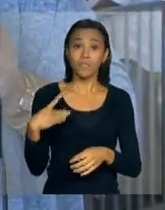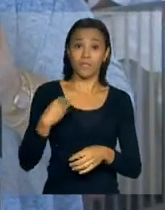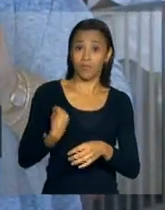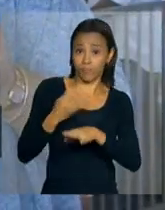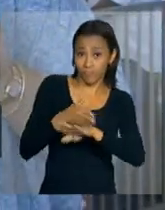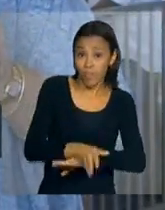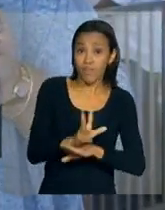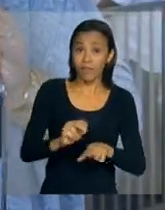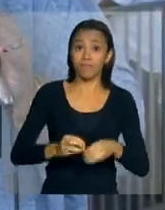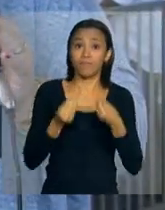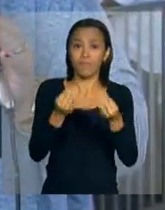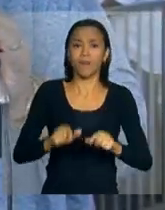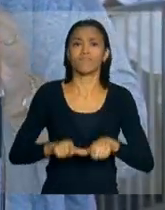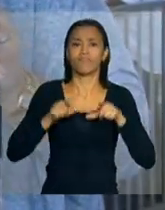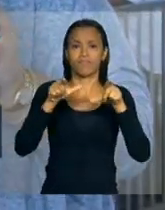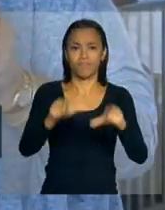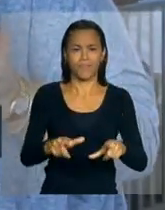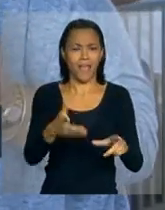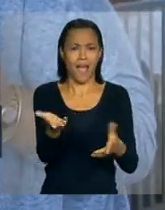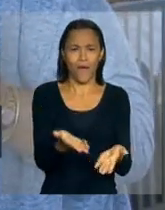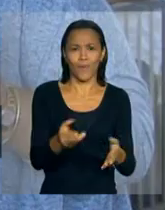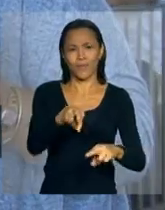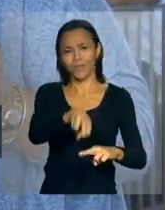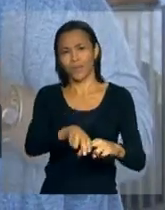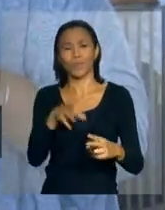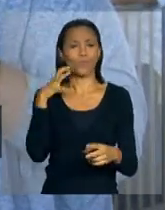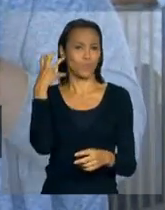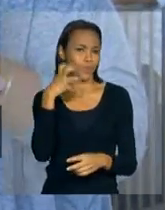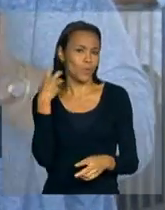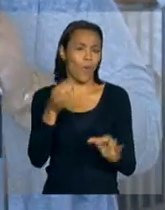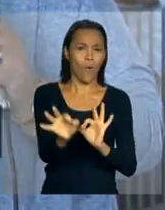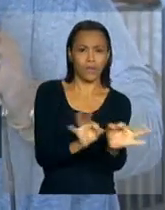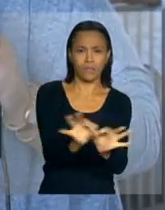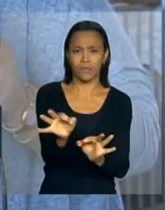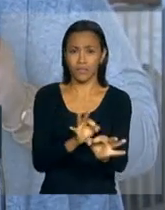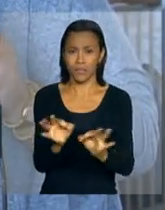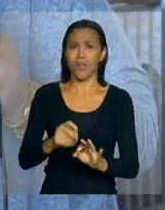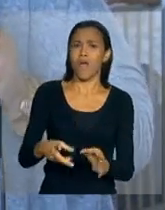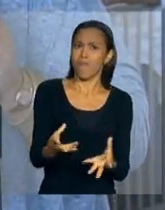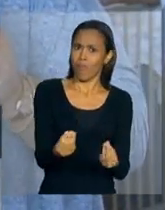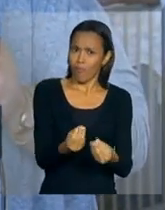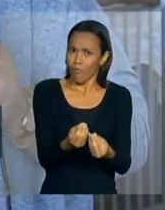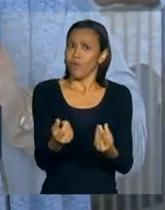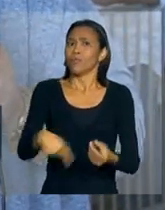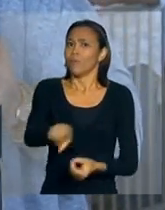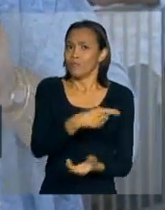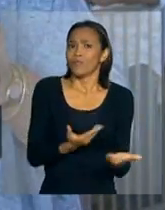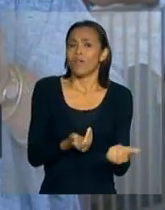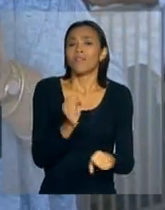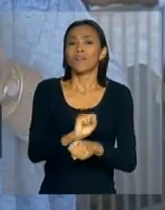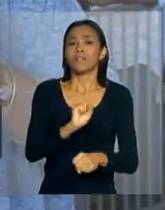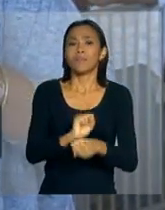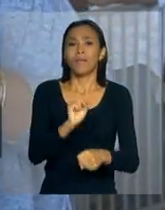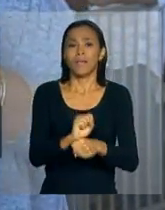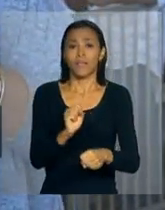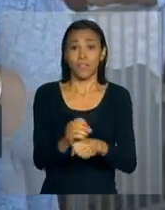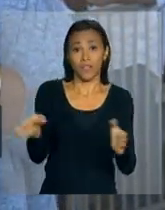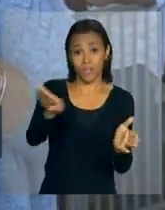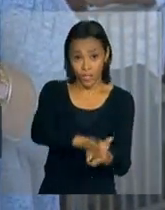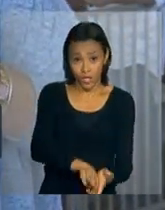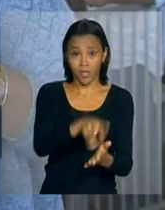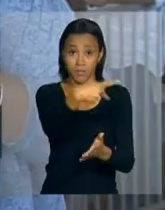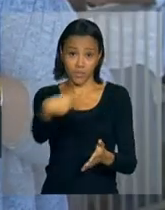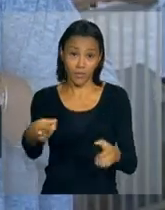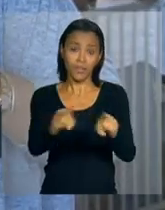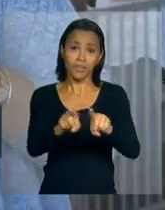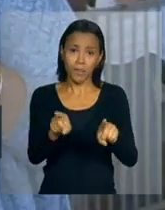certificados está no momento final eles estão agora passando o som muitos jovens já estão aqui só aguardando a presidenta de mar rusf e